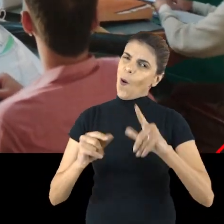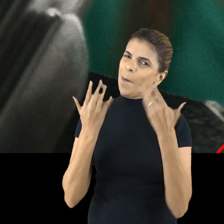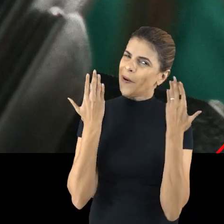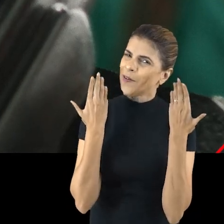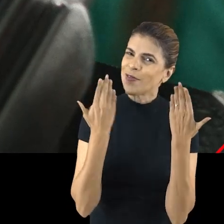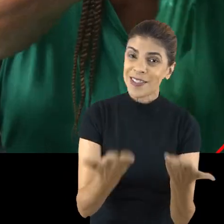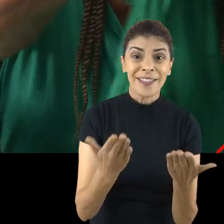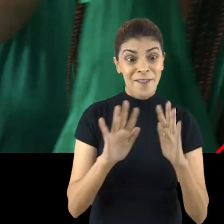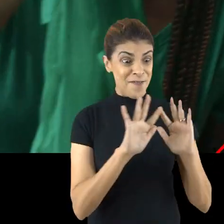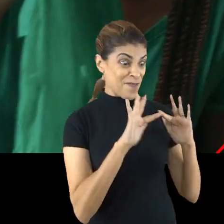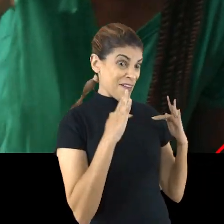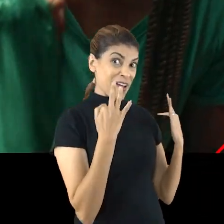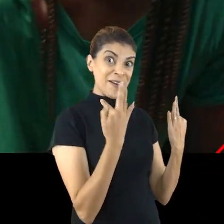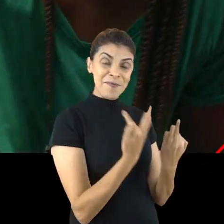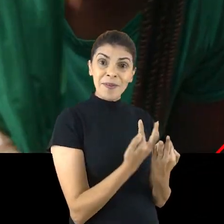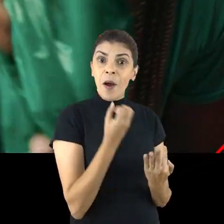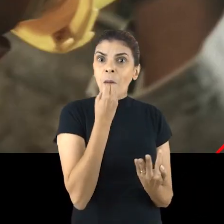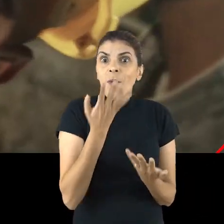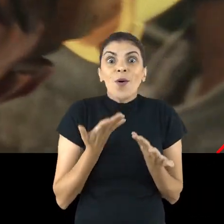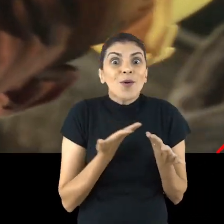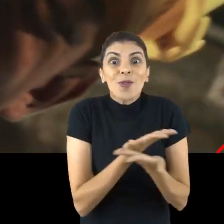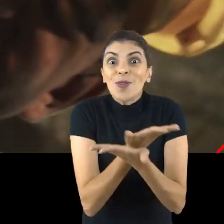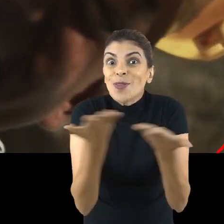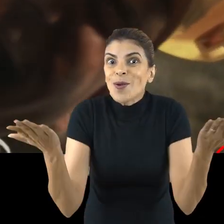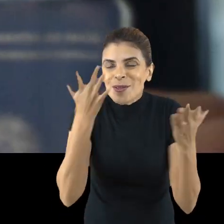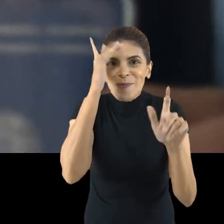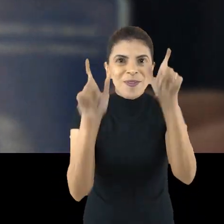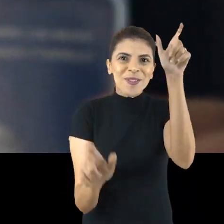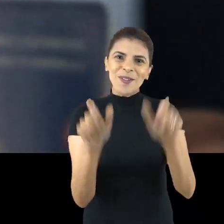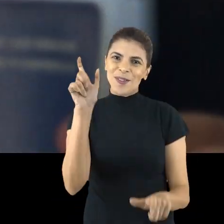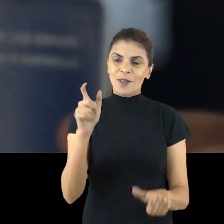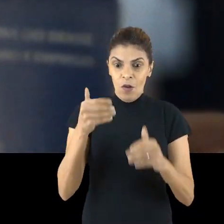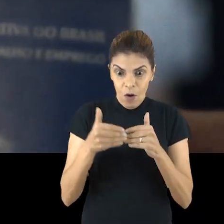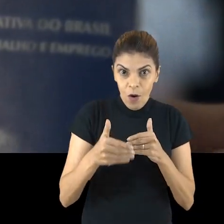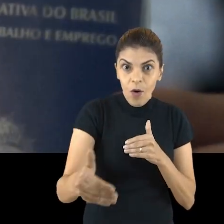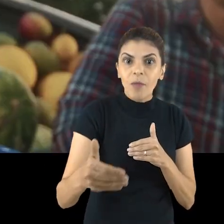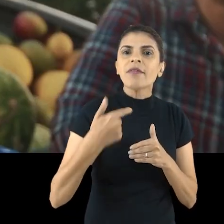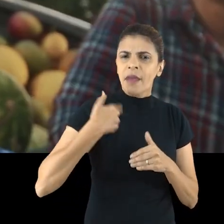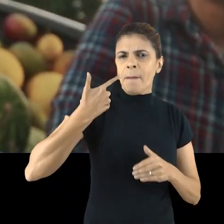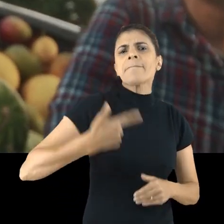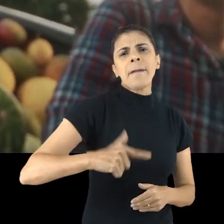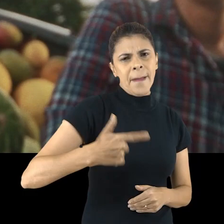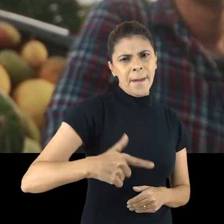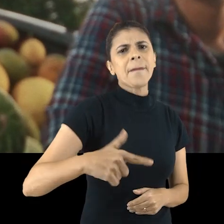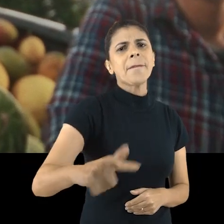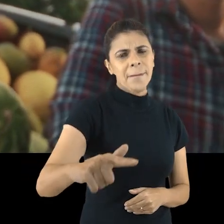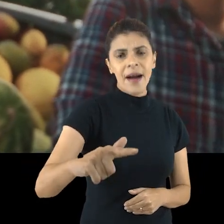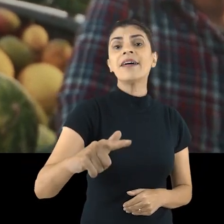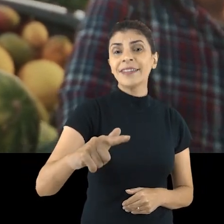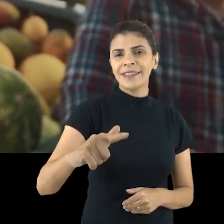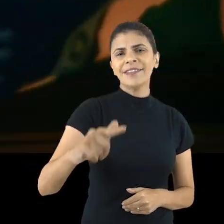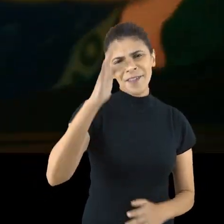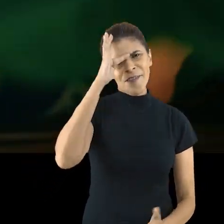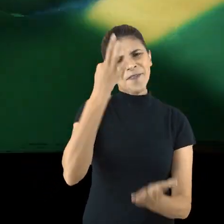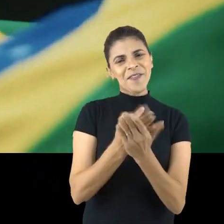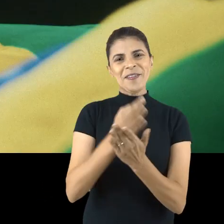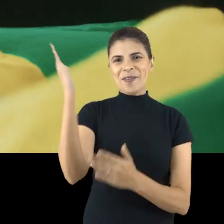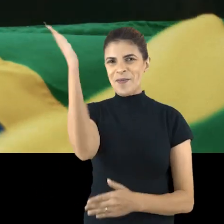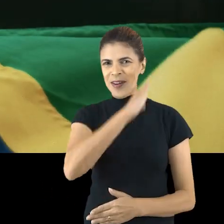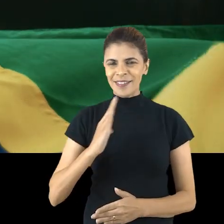é bom para você, para sua família, é bom para todo mundo. Isso é só o começo, tem muito trabalho pela frente.